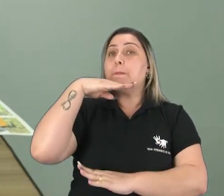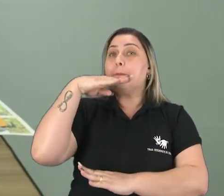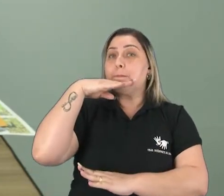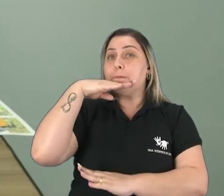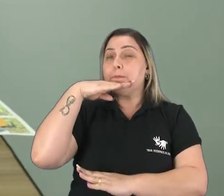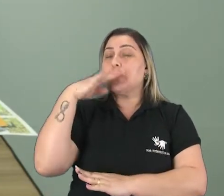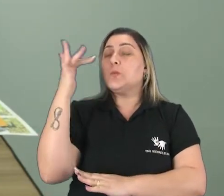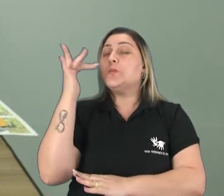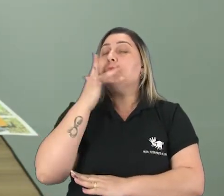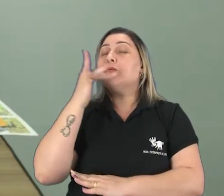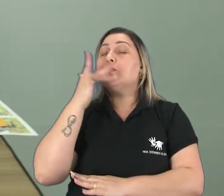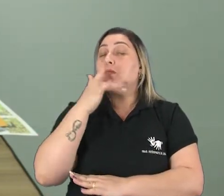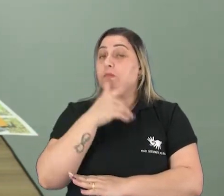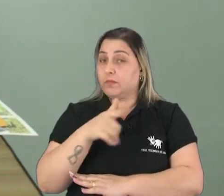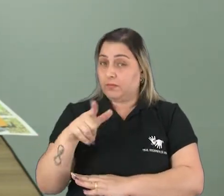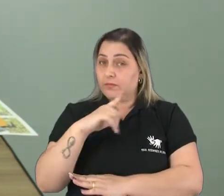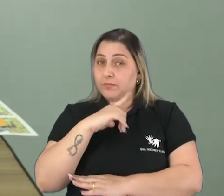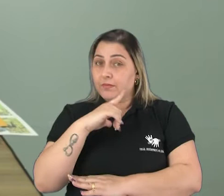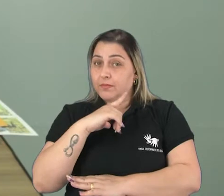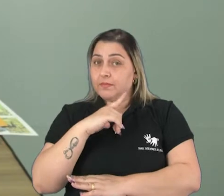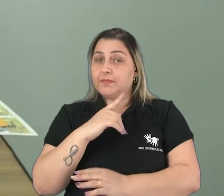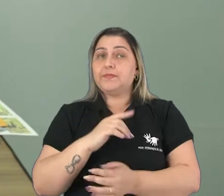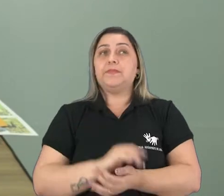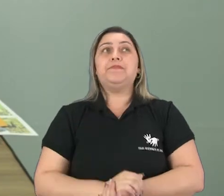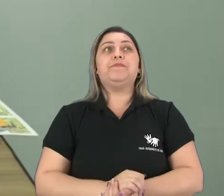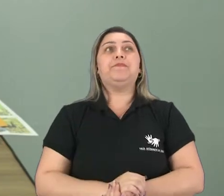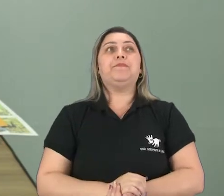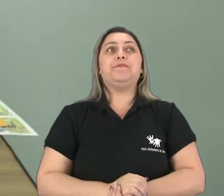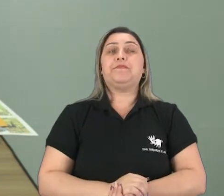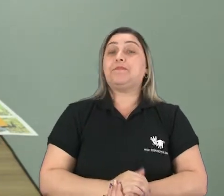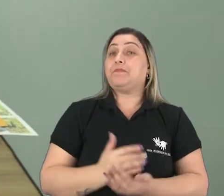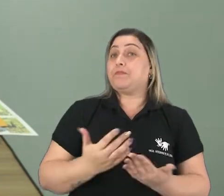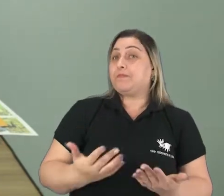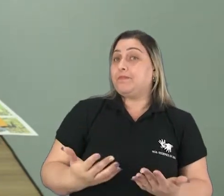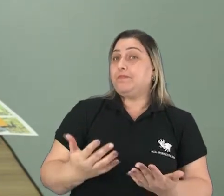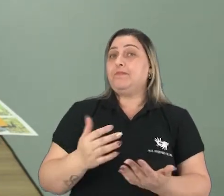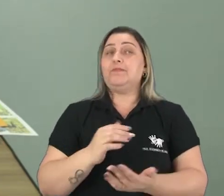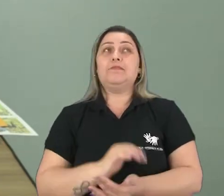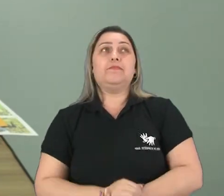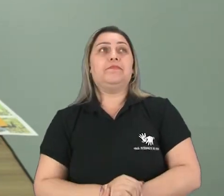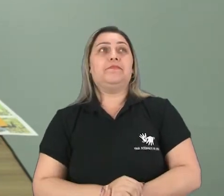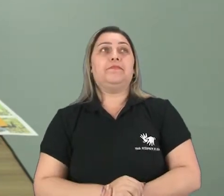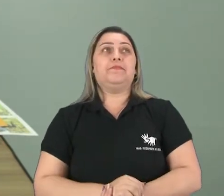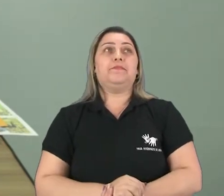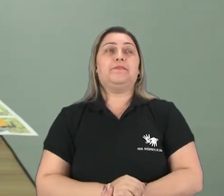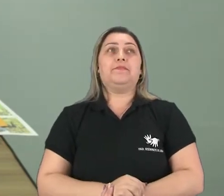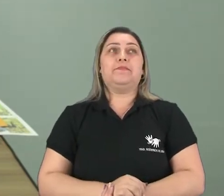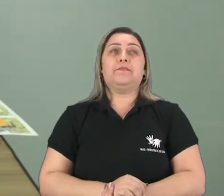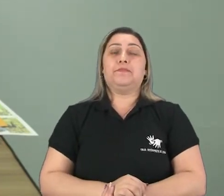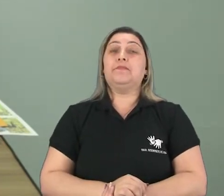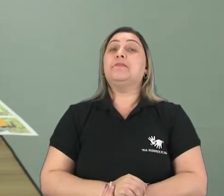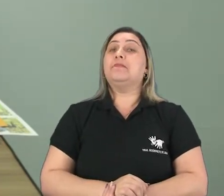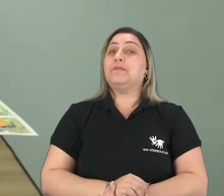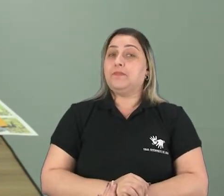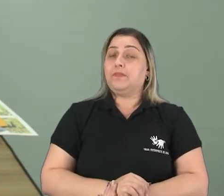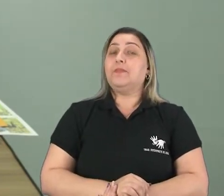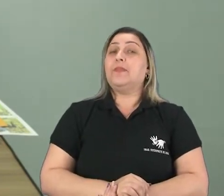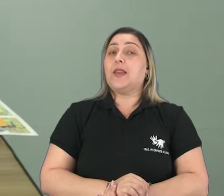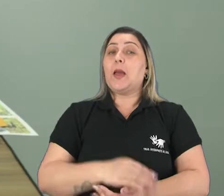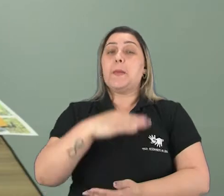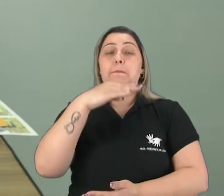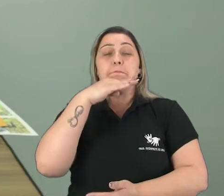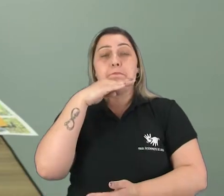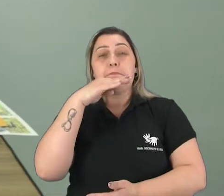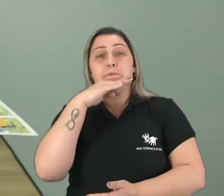mangueira? Alguém tem? Pois então, a mangueira dá um fruto, que é a manga,